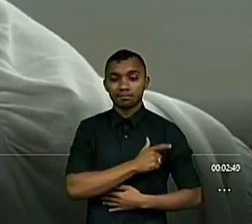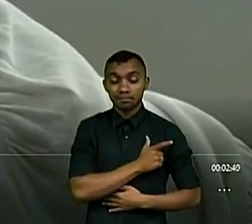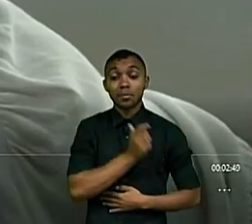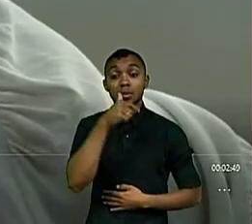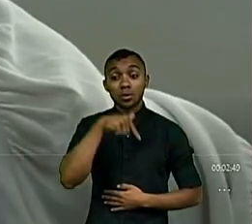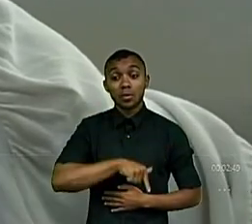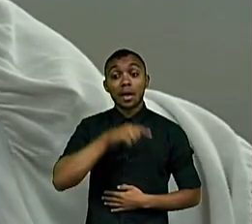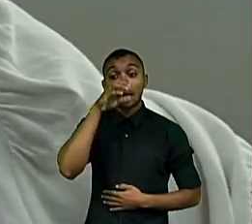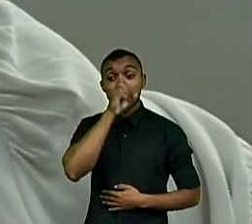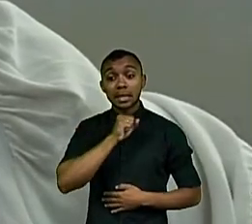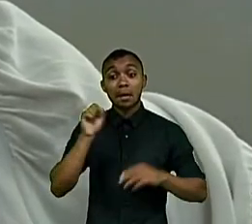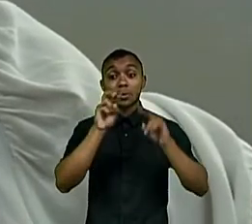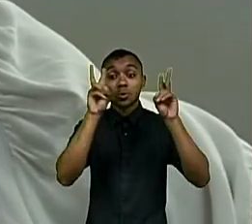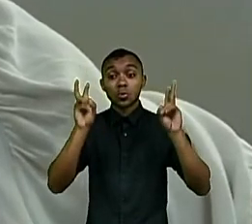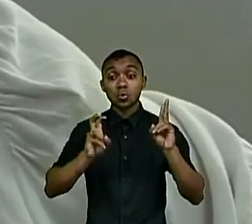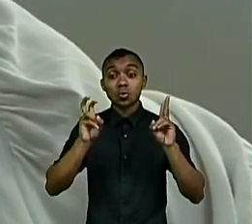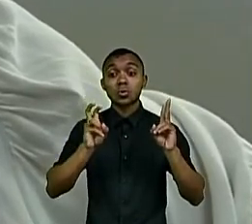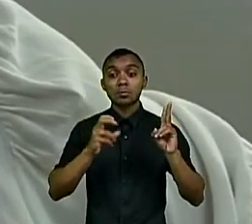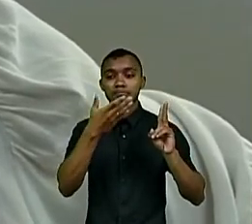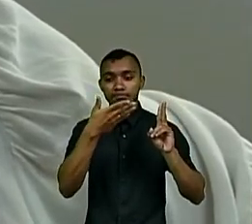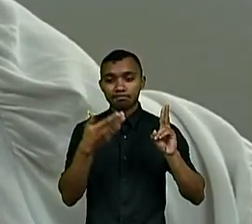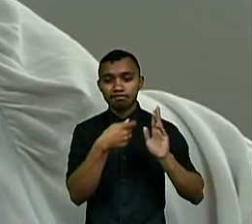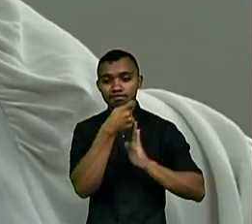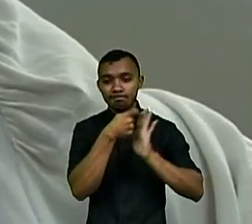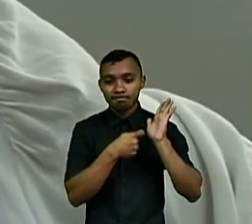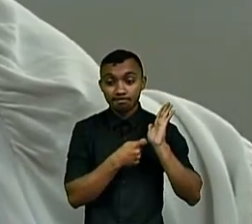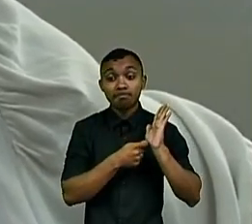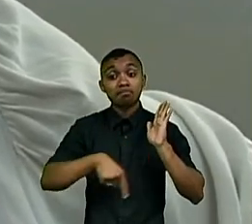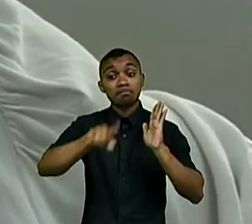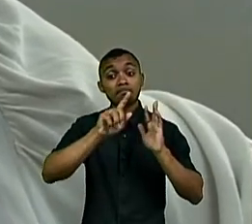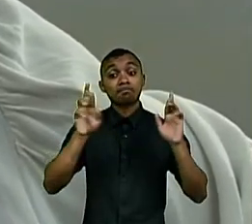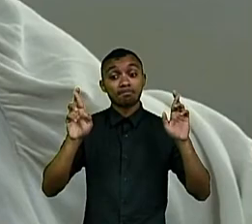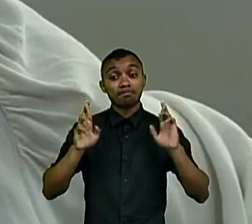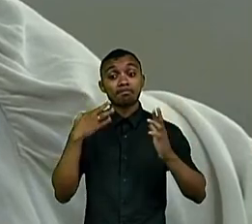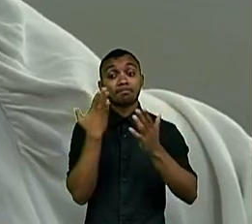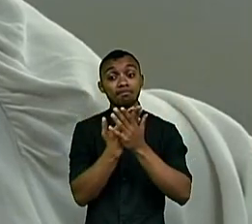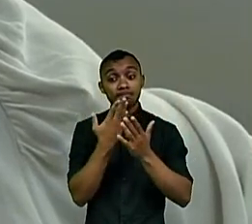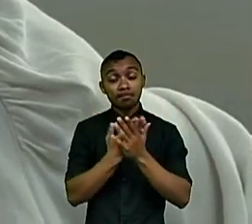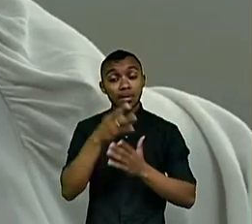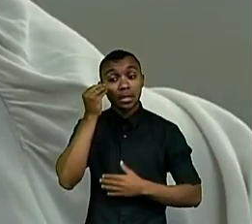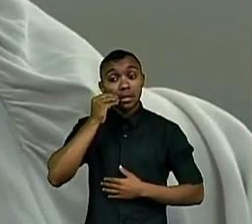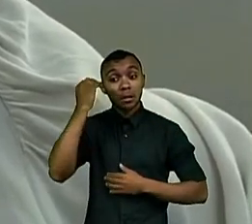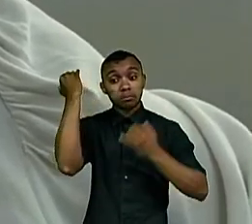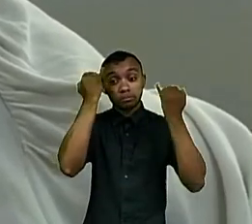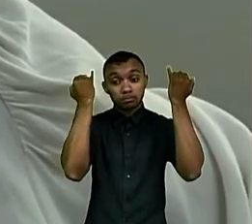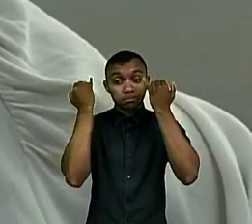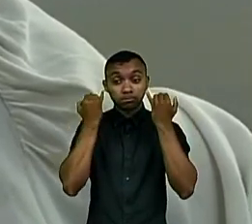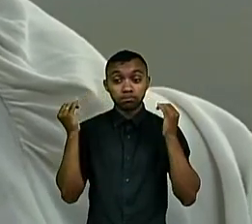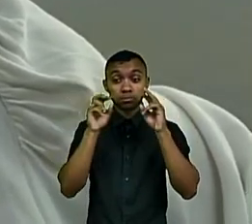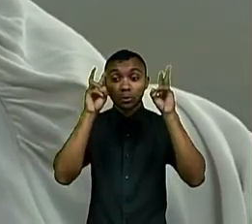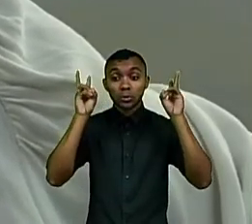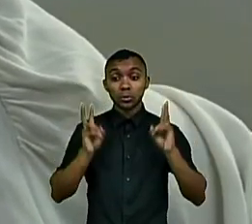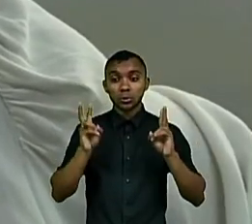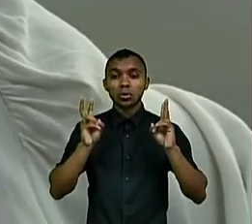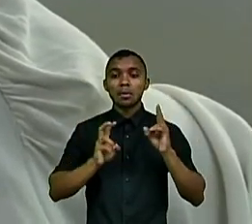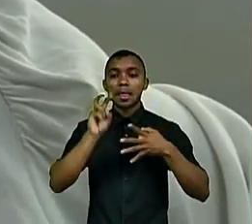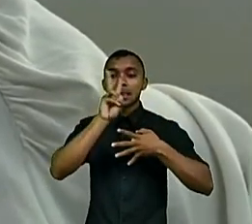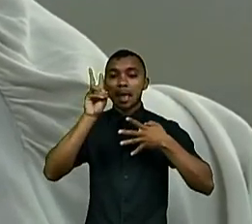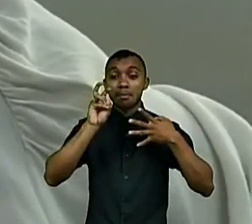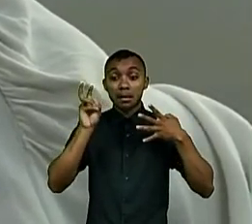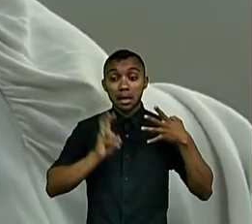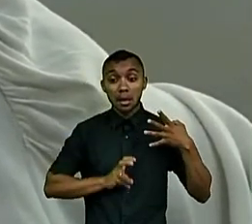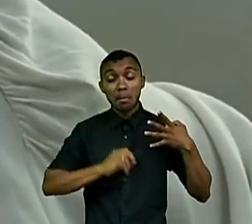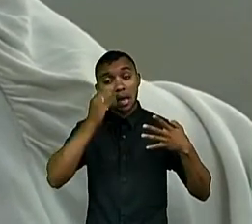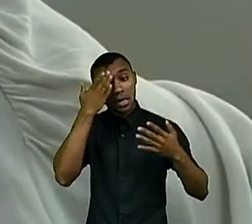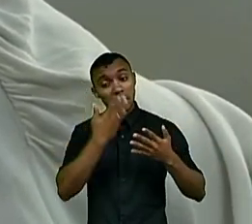mas um tema de redação para que vocês estejam estudando e ficando bem antenados em relação as temáticas possíveis